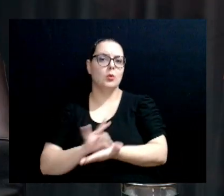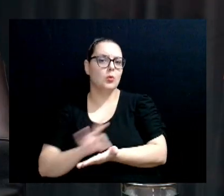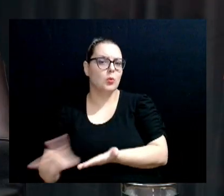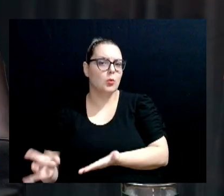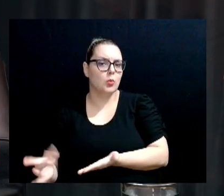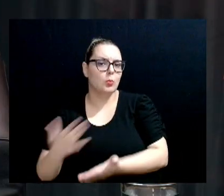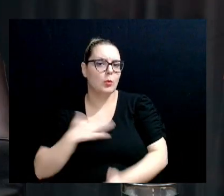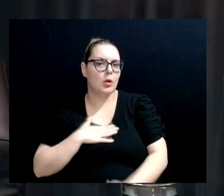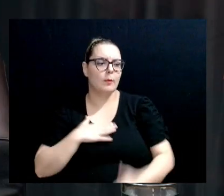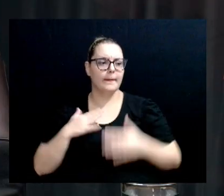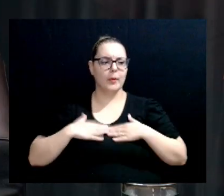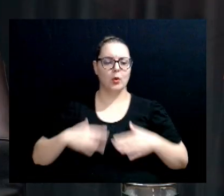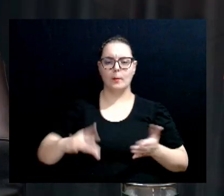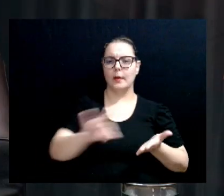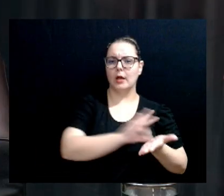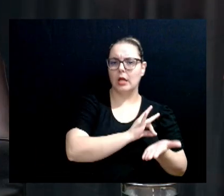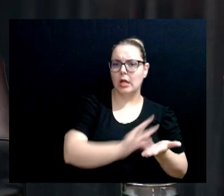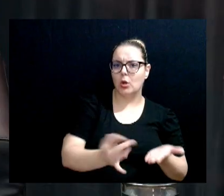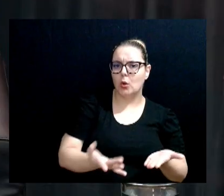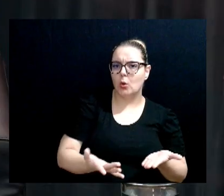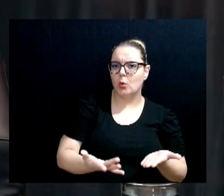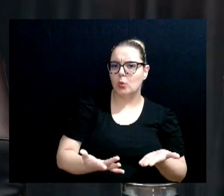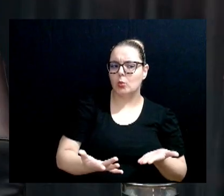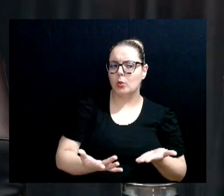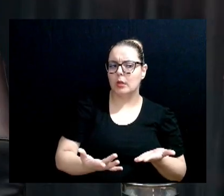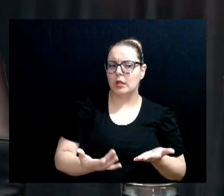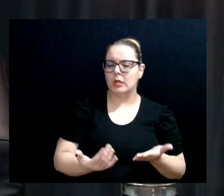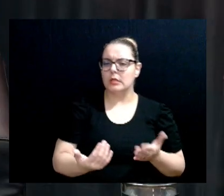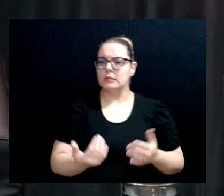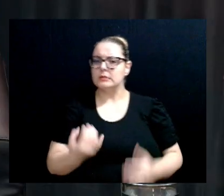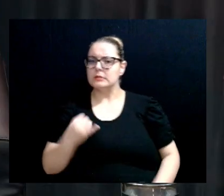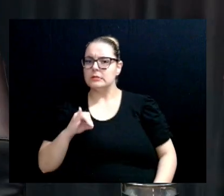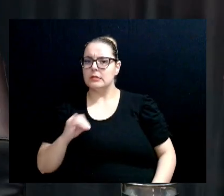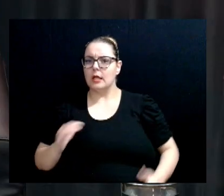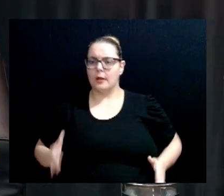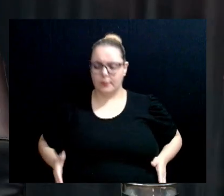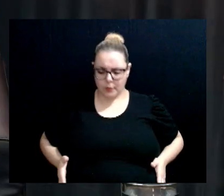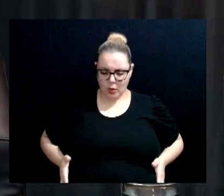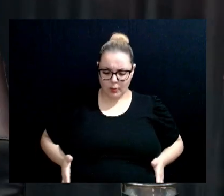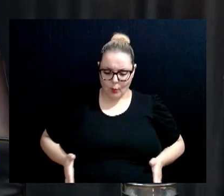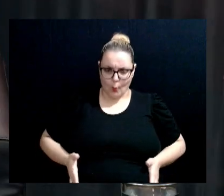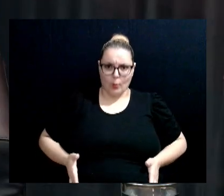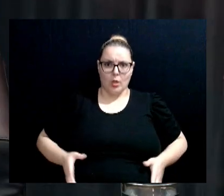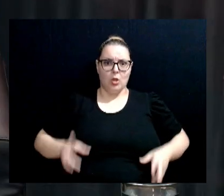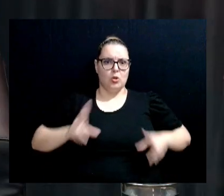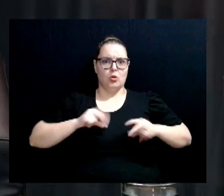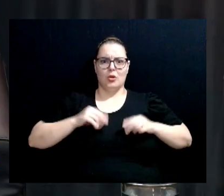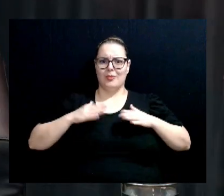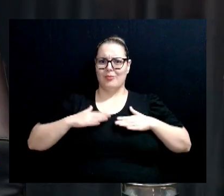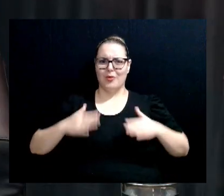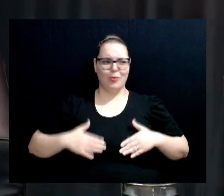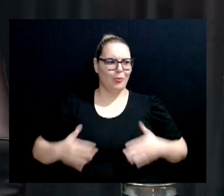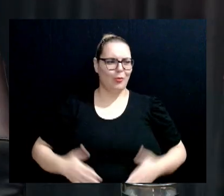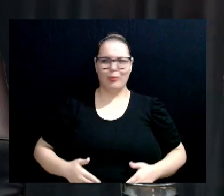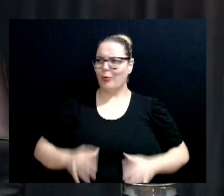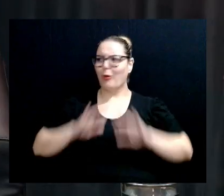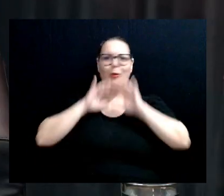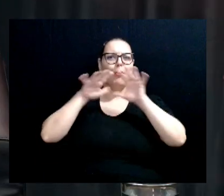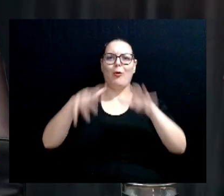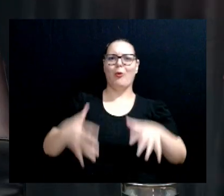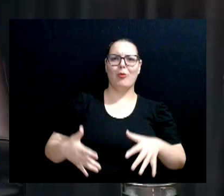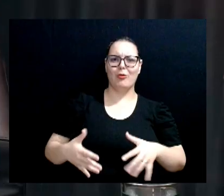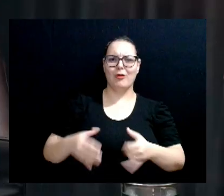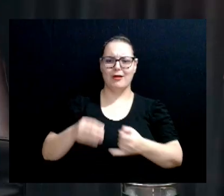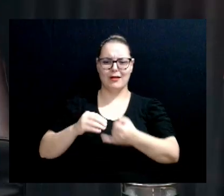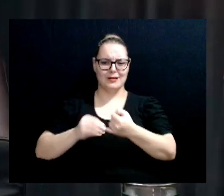não conseguir tirar esse tanto de métrica da minha cintura, que horror, meu corpo, ou nossa, esse feijão com arroz, não posso